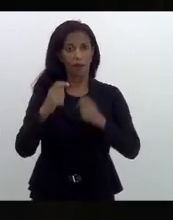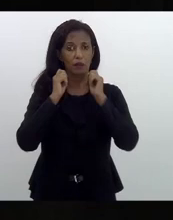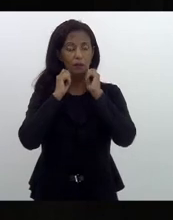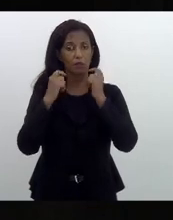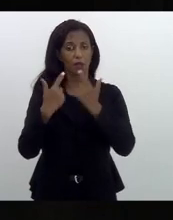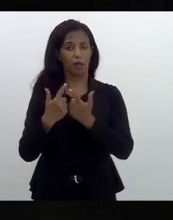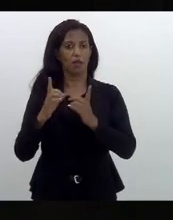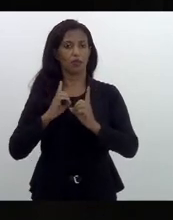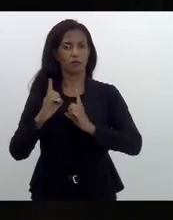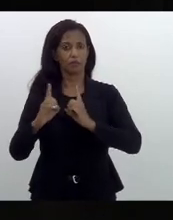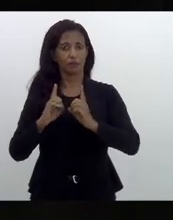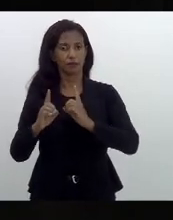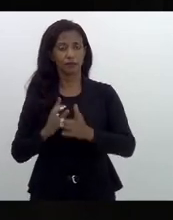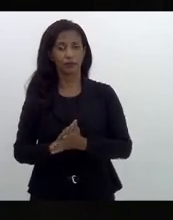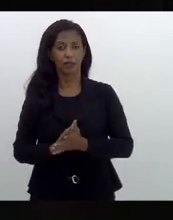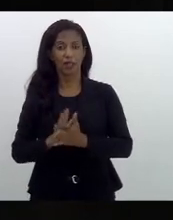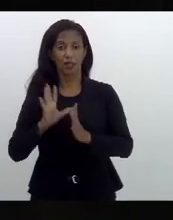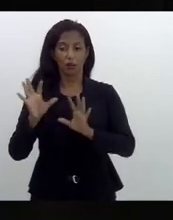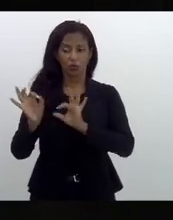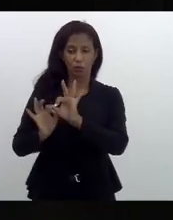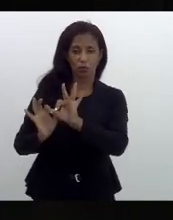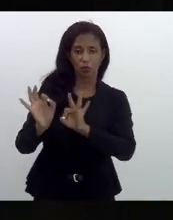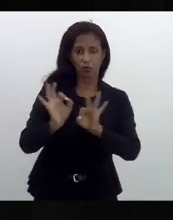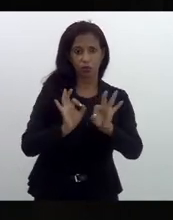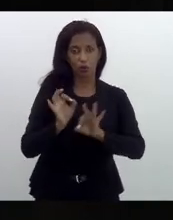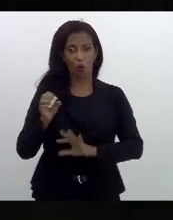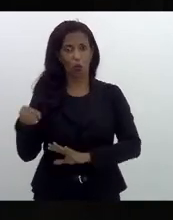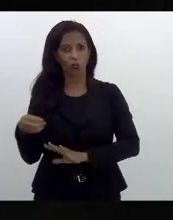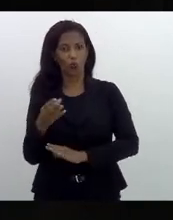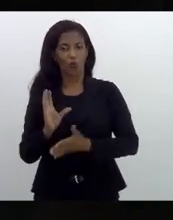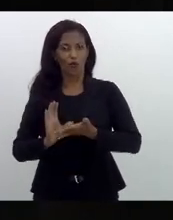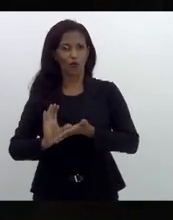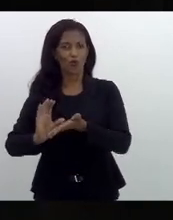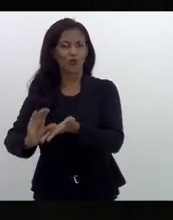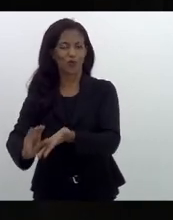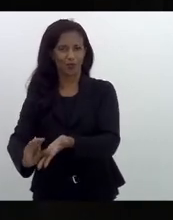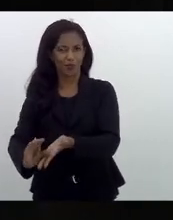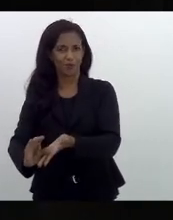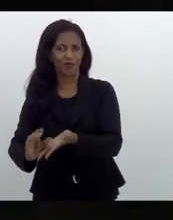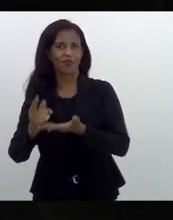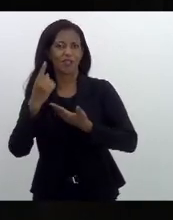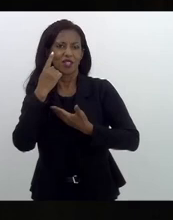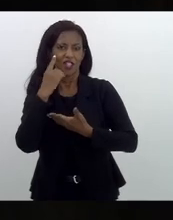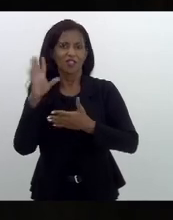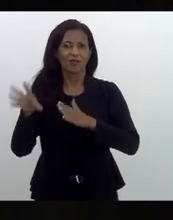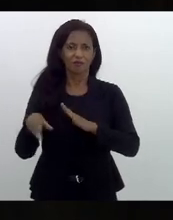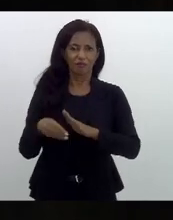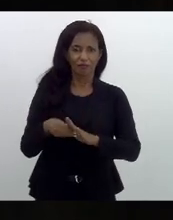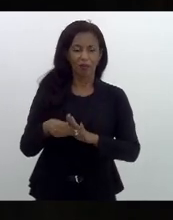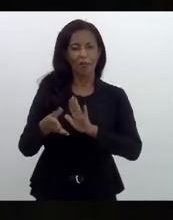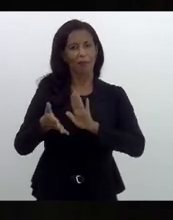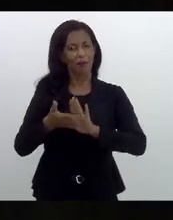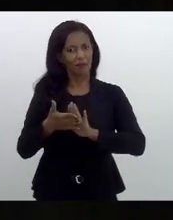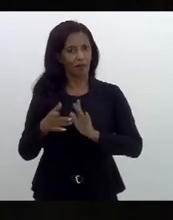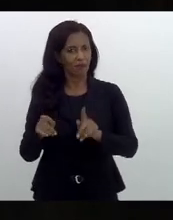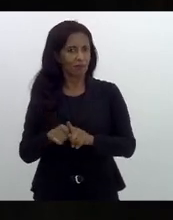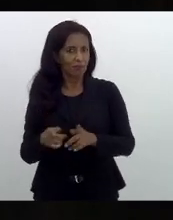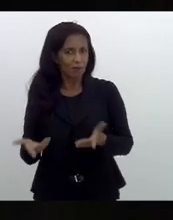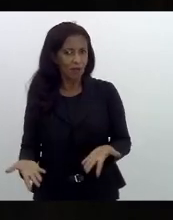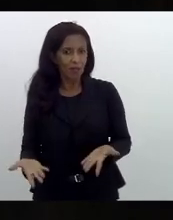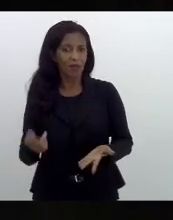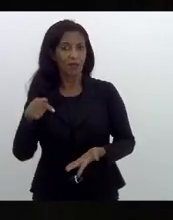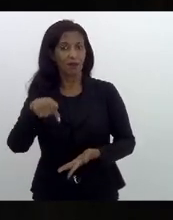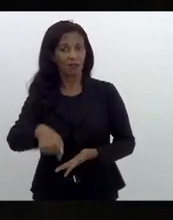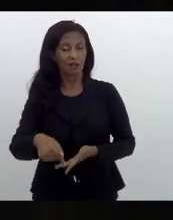discussão a gente está compondo um novo conselho e a gente vai incluir mandato também tá e